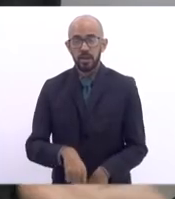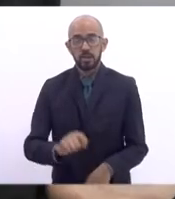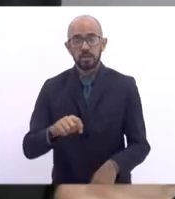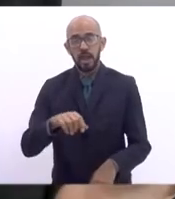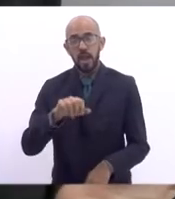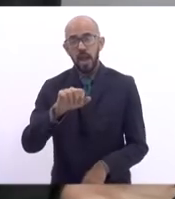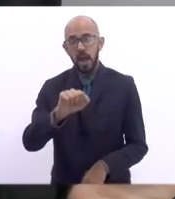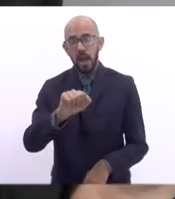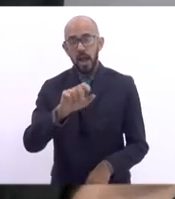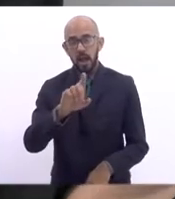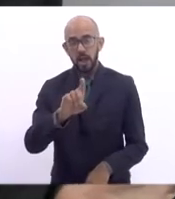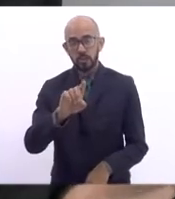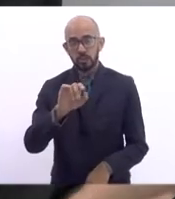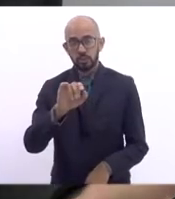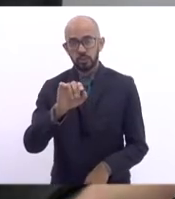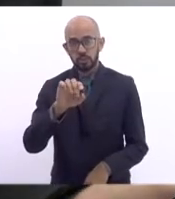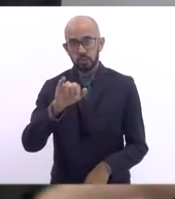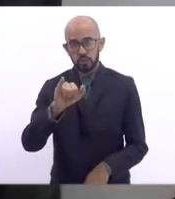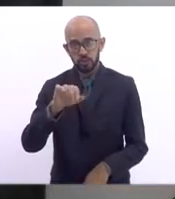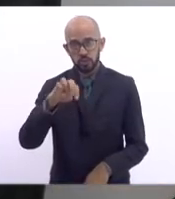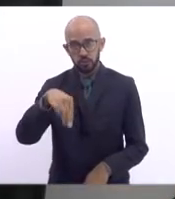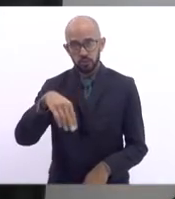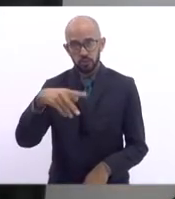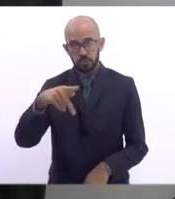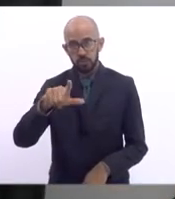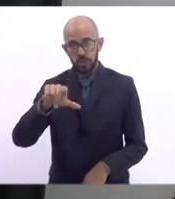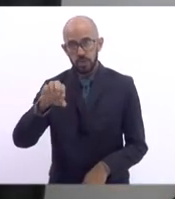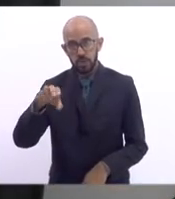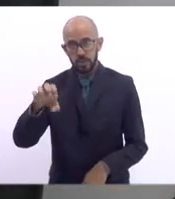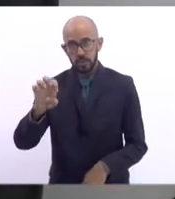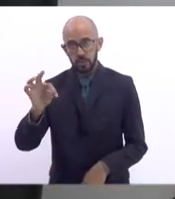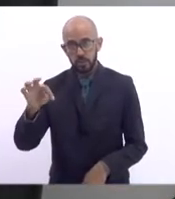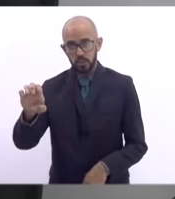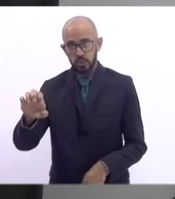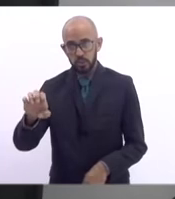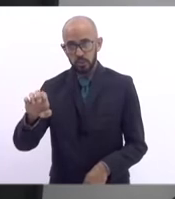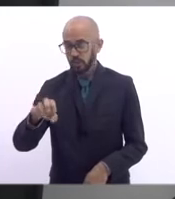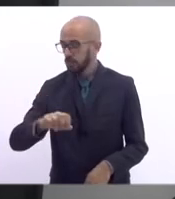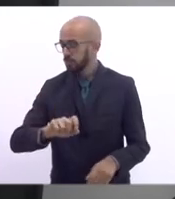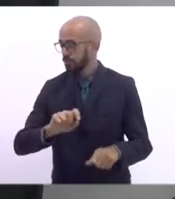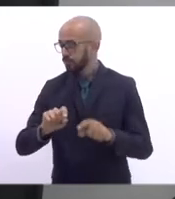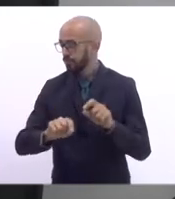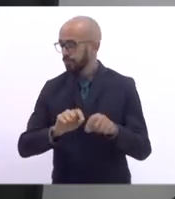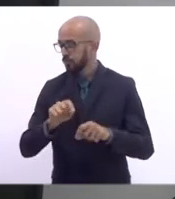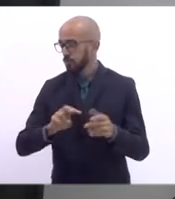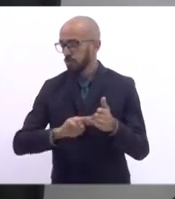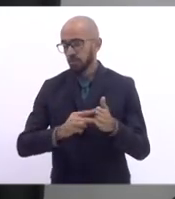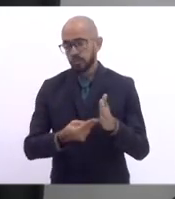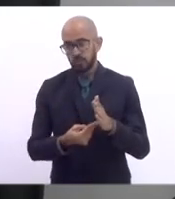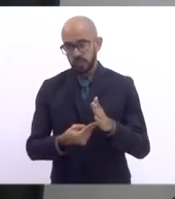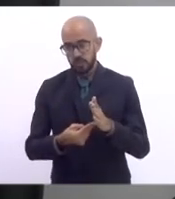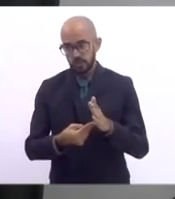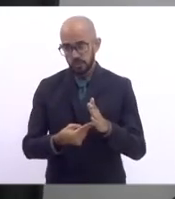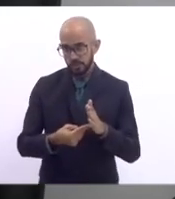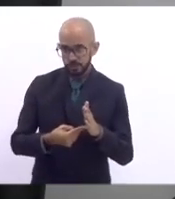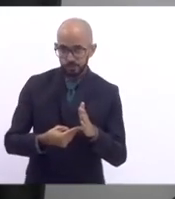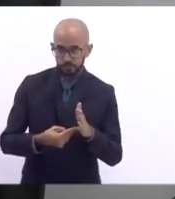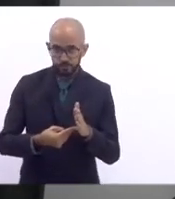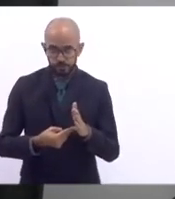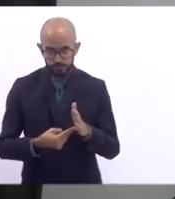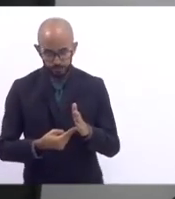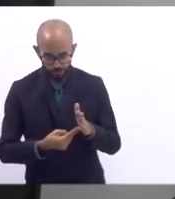inadimplente e na de plante ele estaria Se não tivesse o regime ele está adimplente